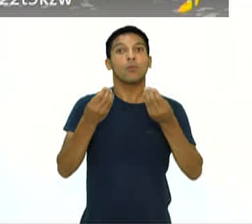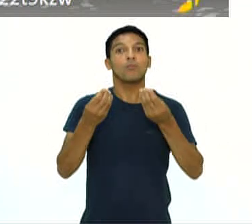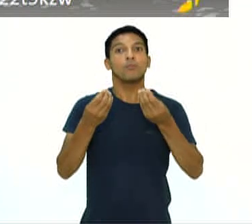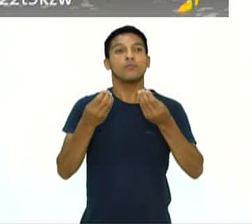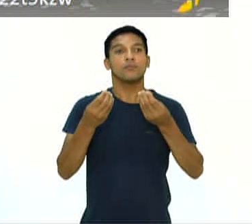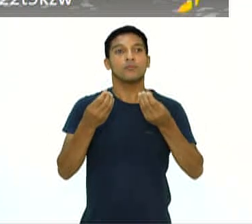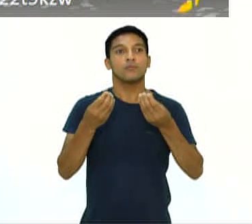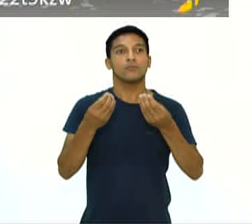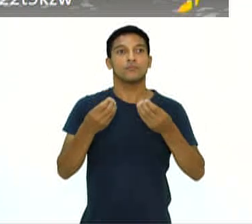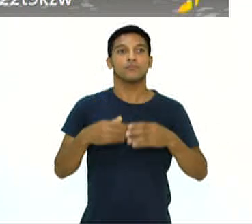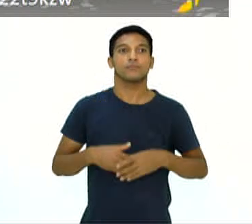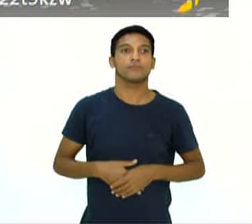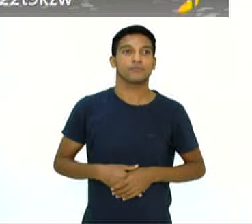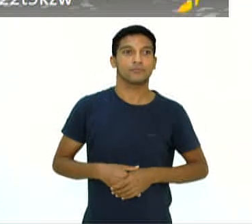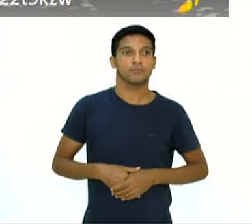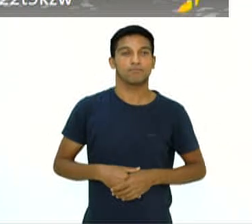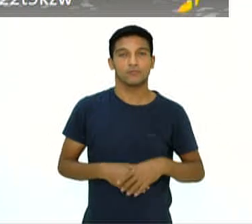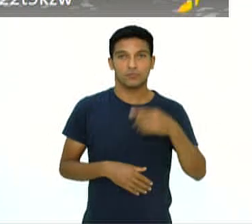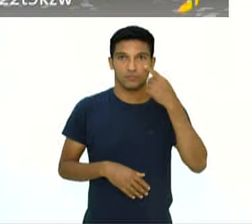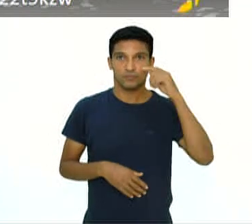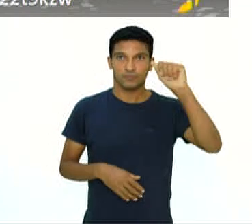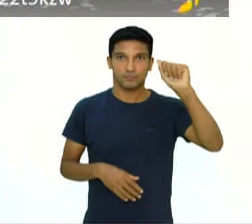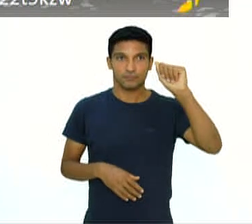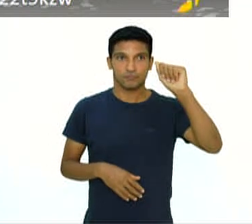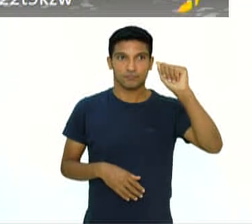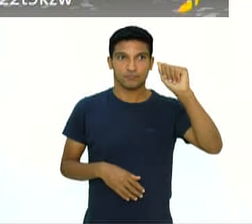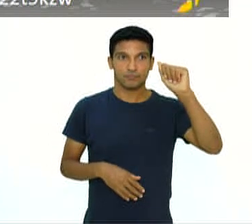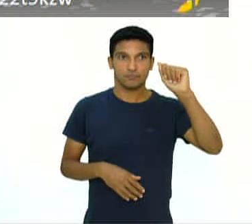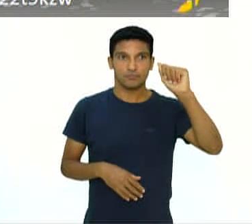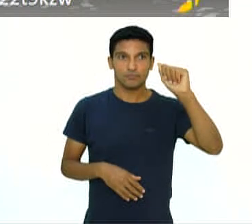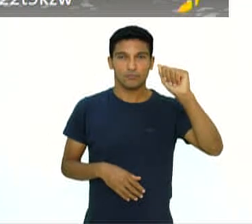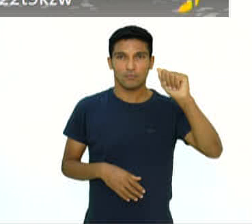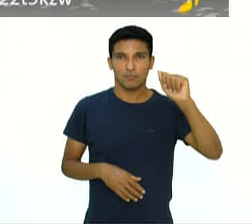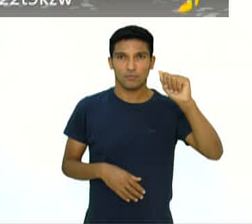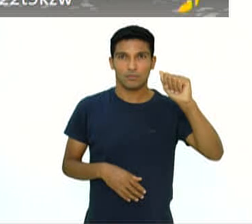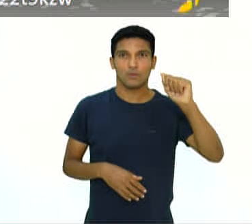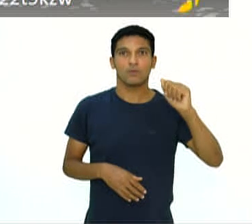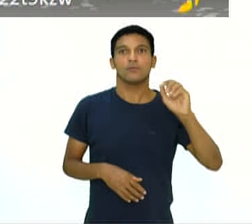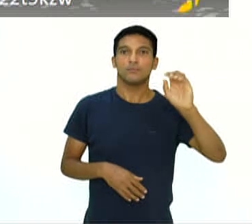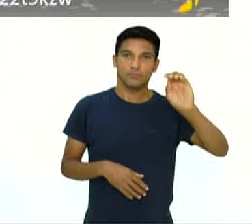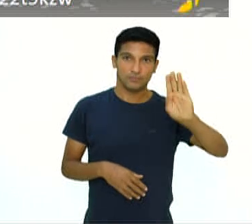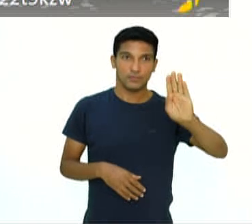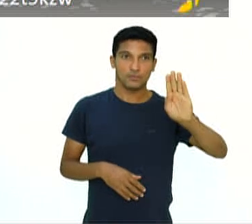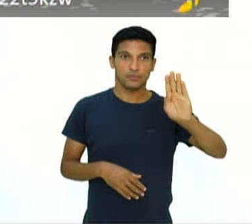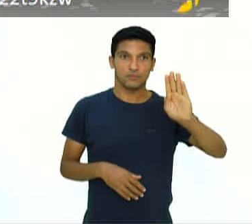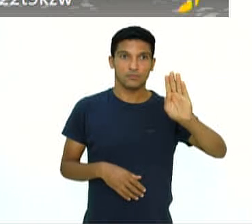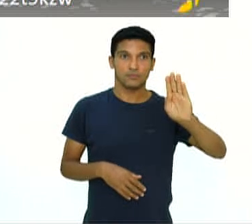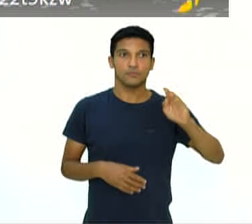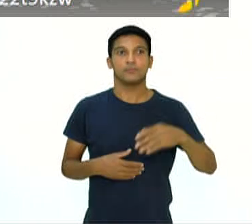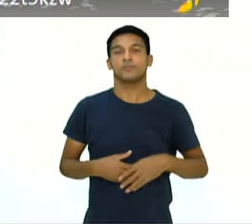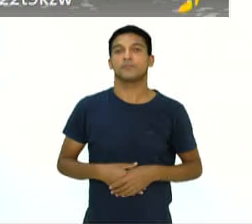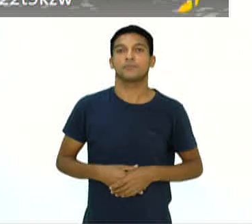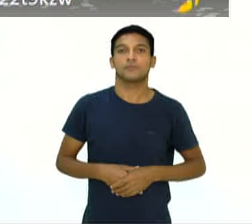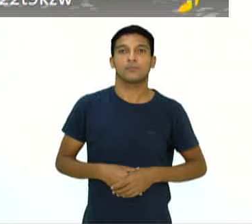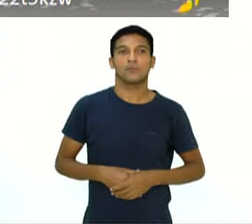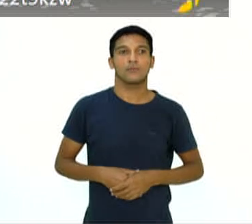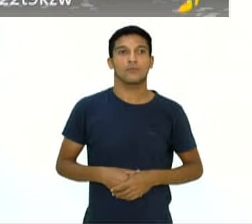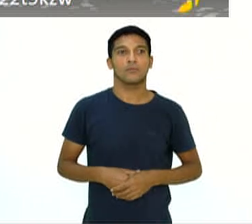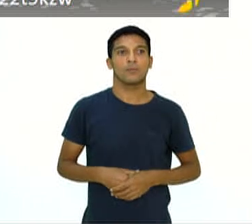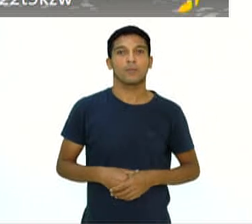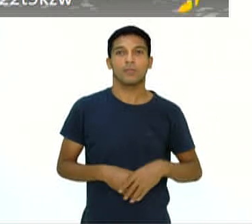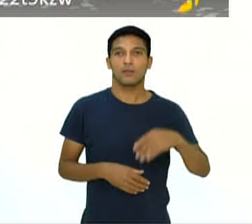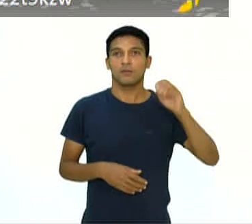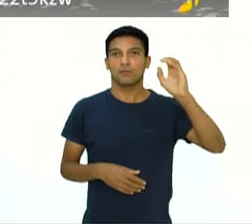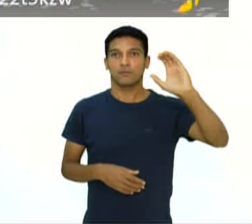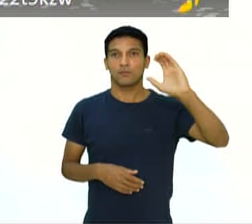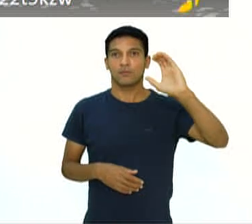radical. Alternativa B, avaliar os riscos e agir com responsabilidade e segurança. Alternativa